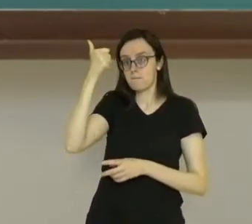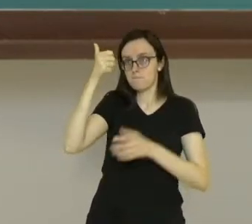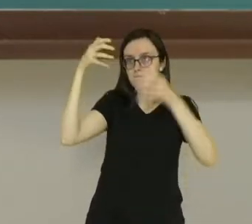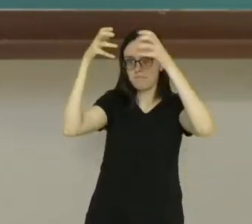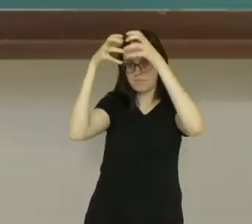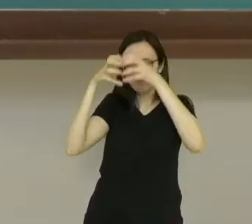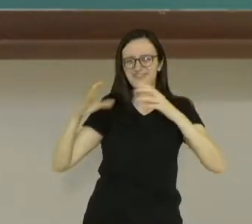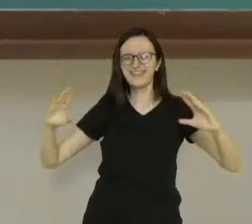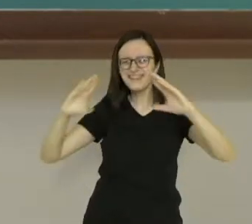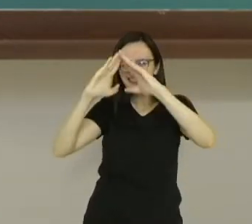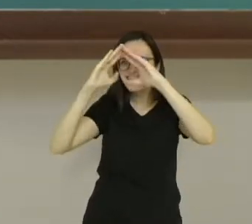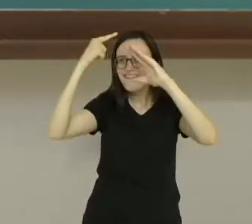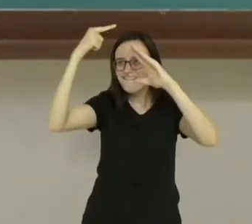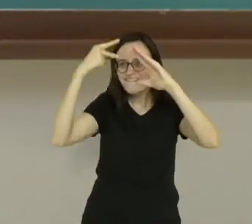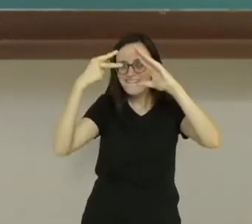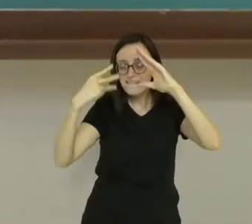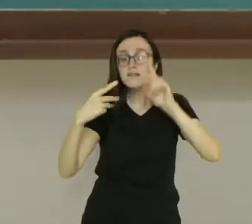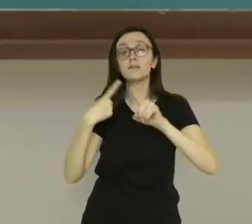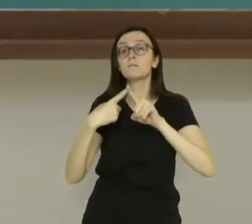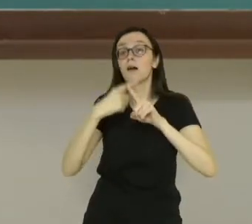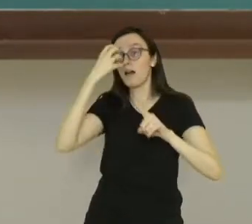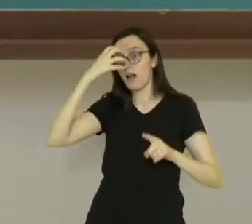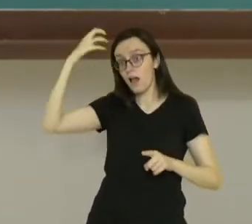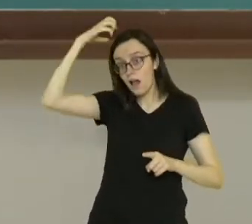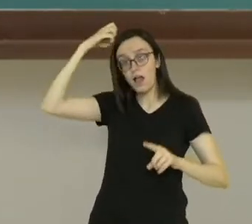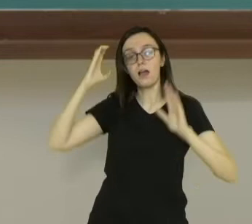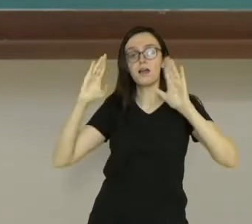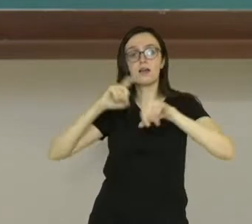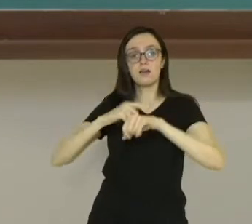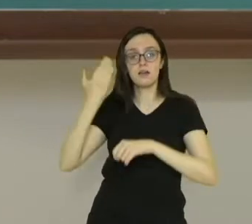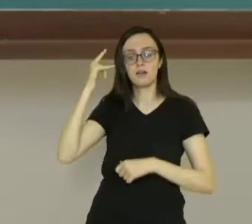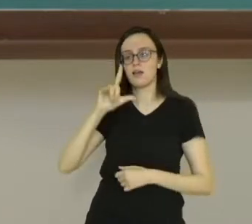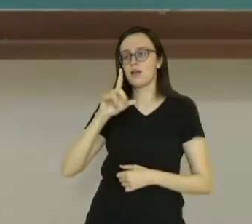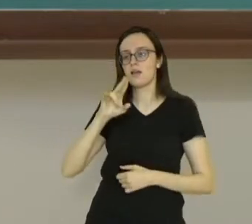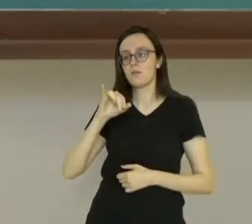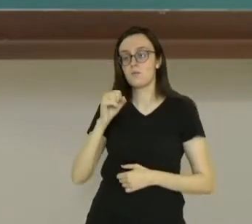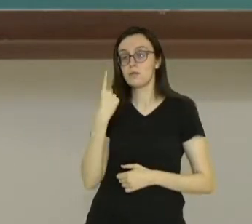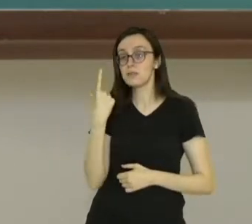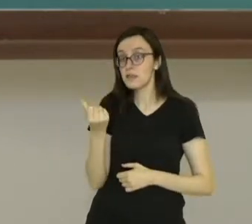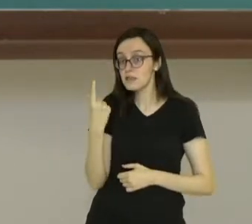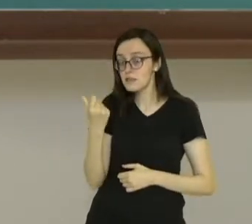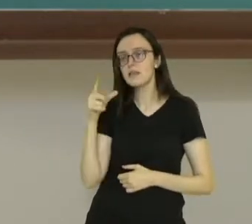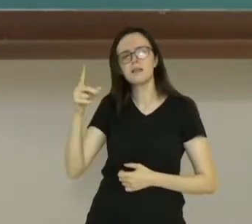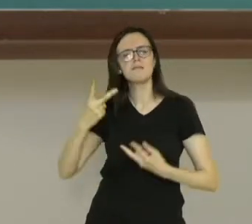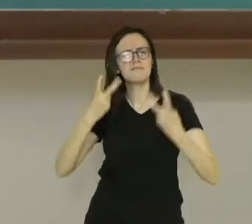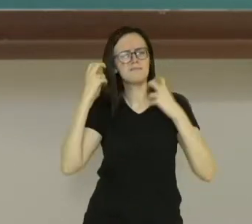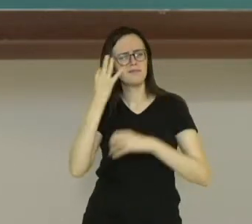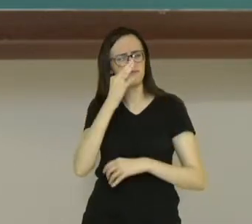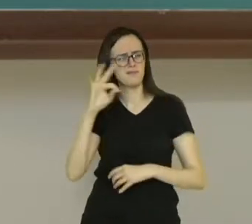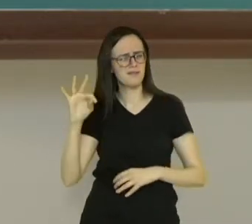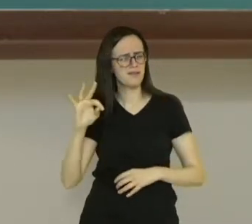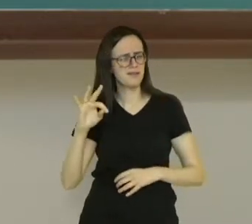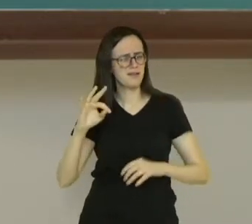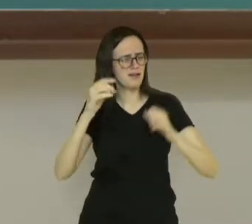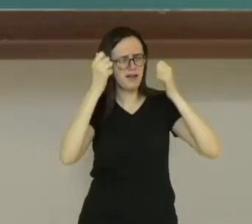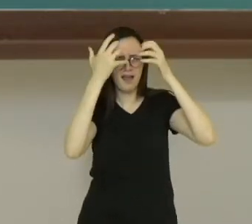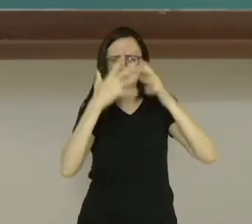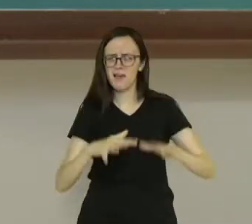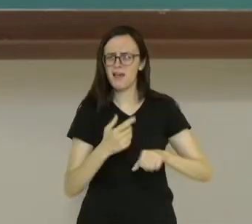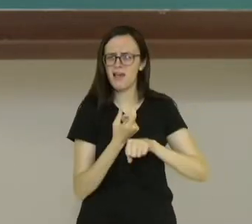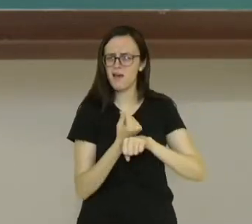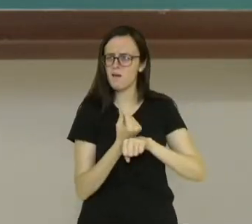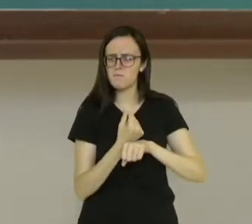estado e do terceiro estado, porque o rei do período, Luís XVI, ele viu que a França estava numa grande crise